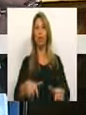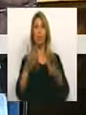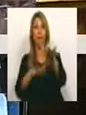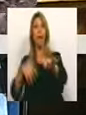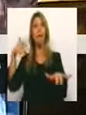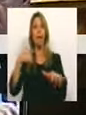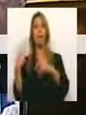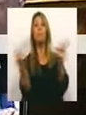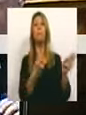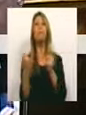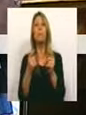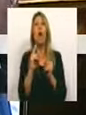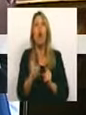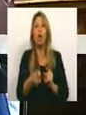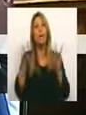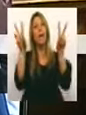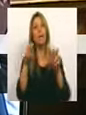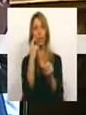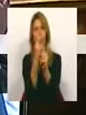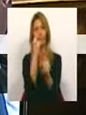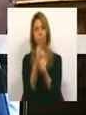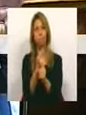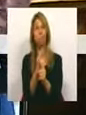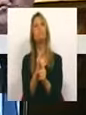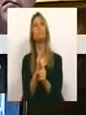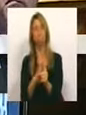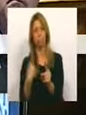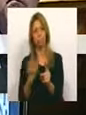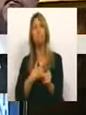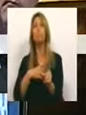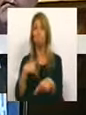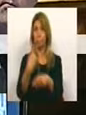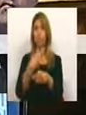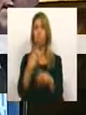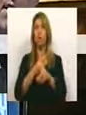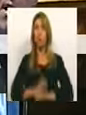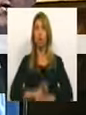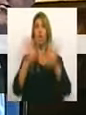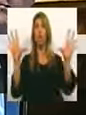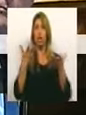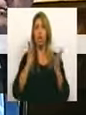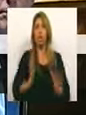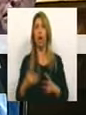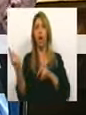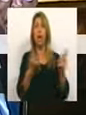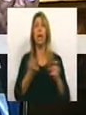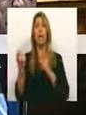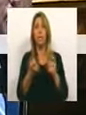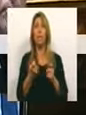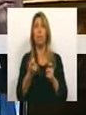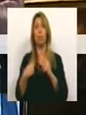debater precisamente o mesmo assunto que já pretendíamos ter esclarecido e debatido